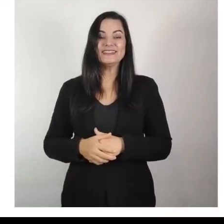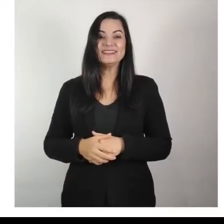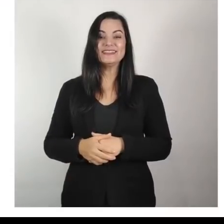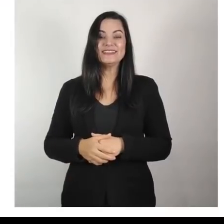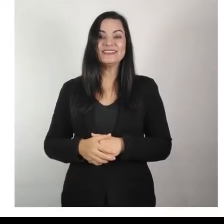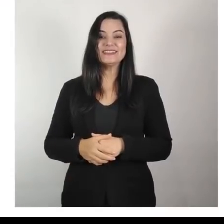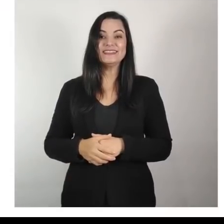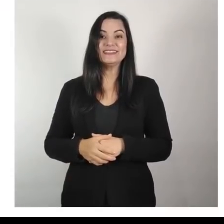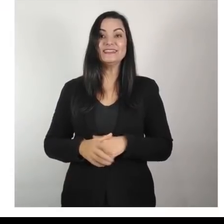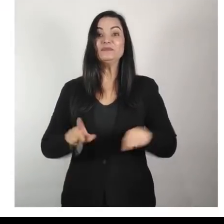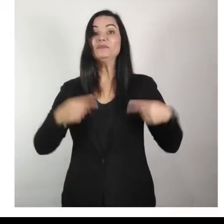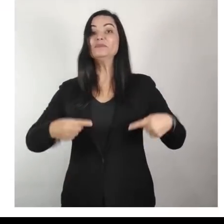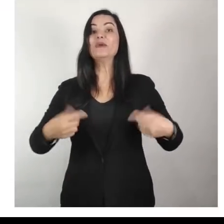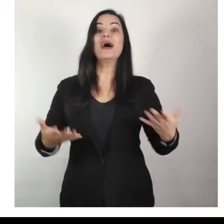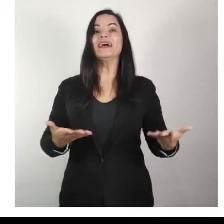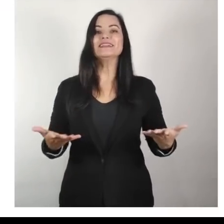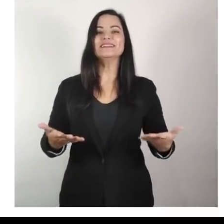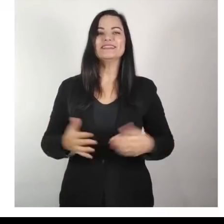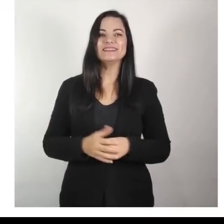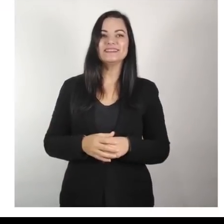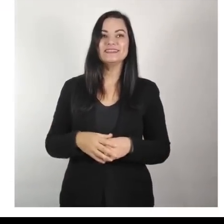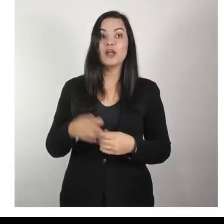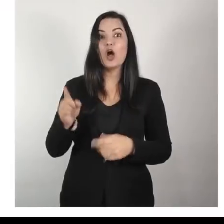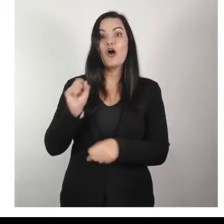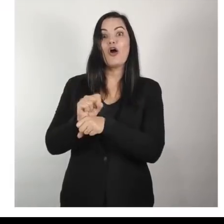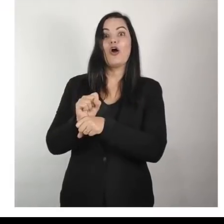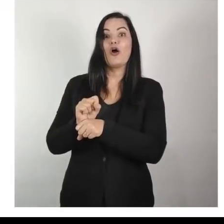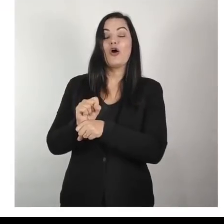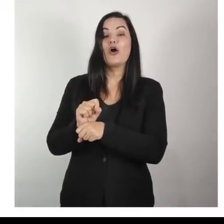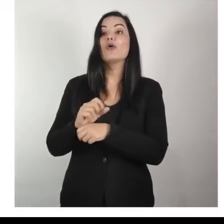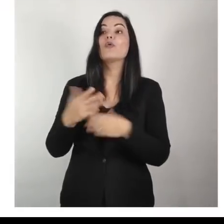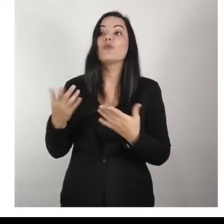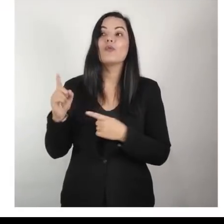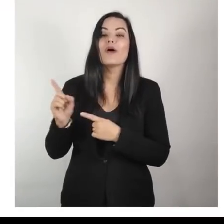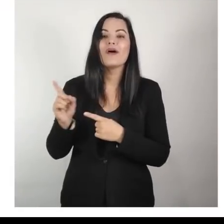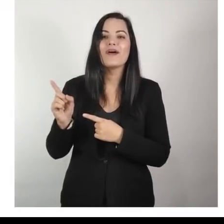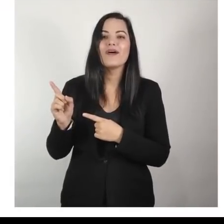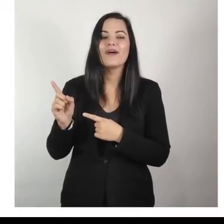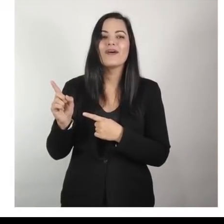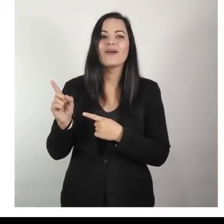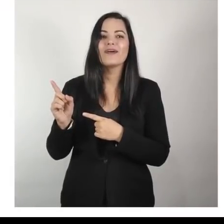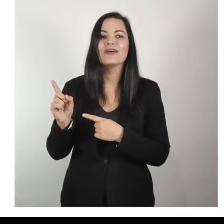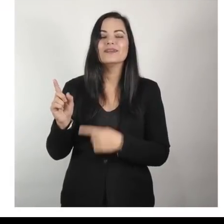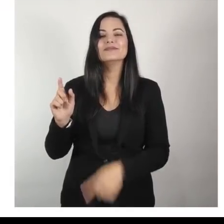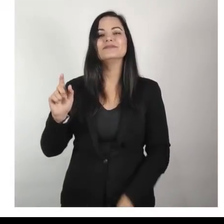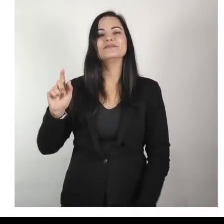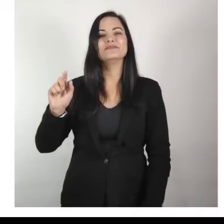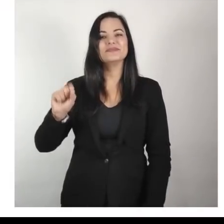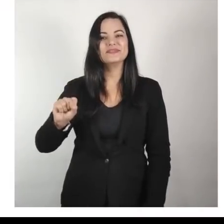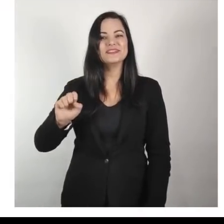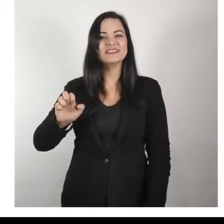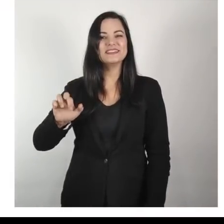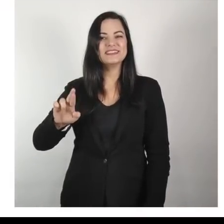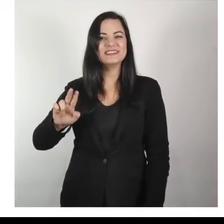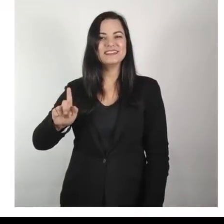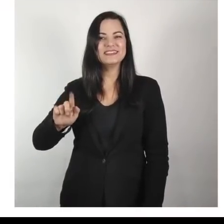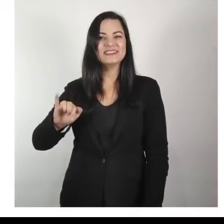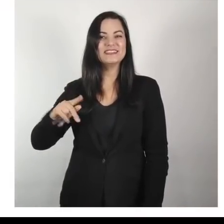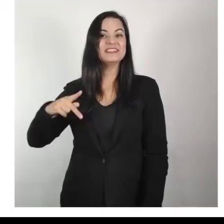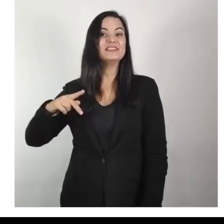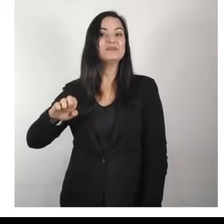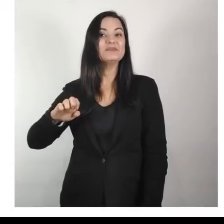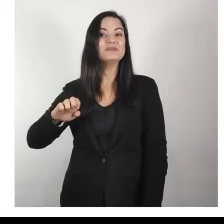Quem faz uma aposta aí? Olha só, parou já no que estava. Olha que sorte!